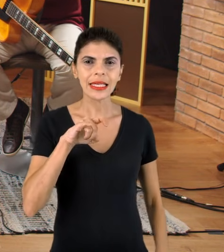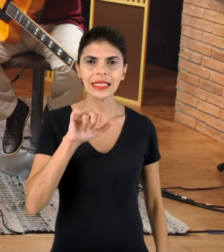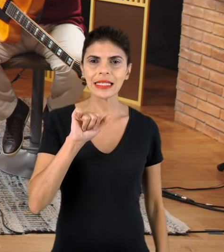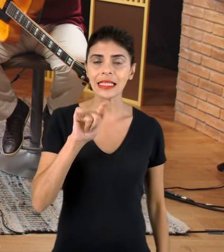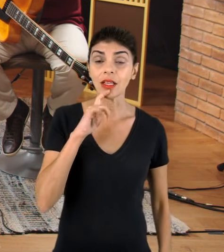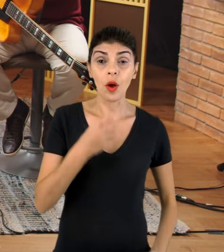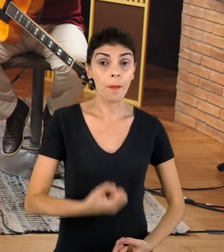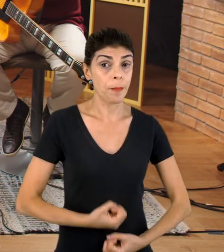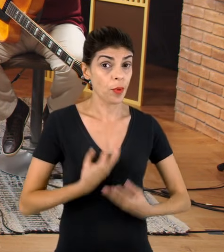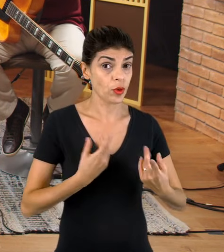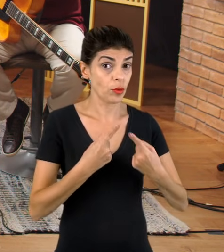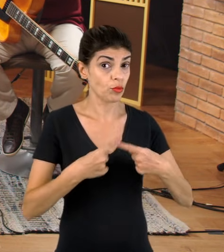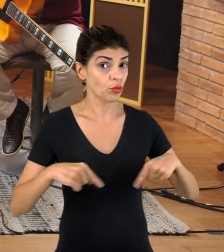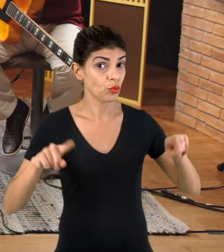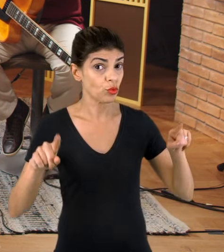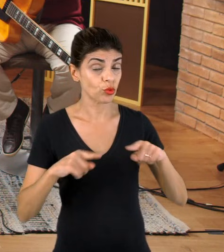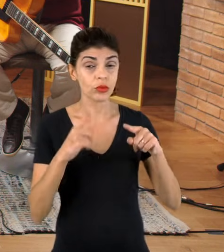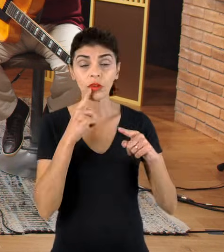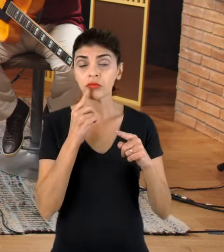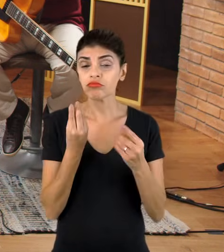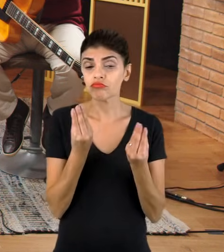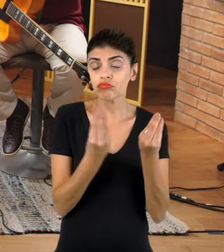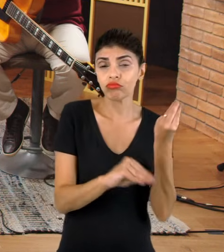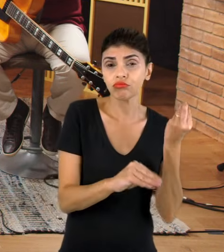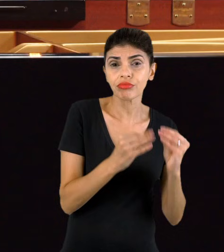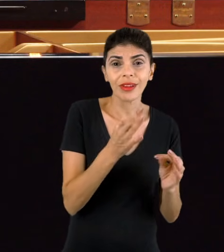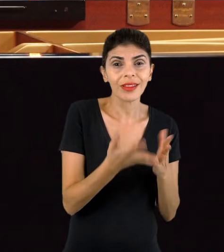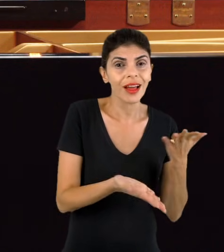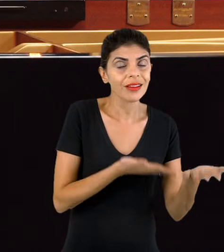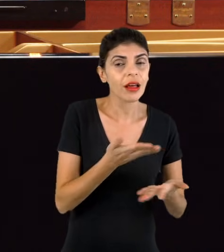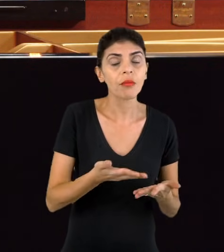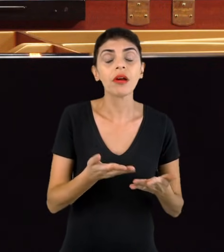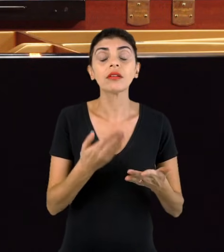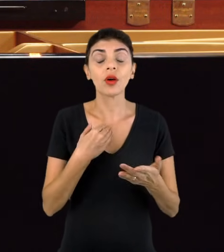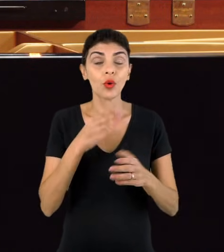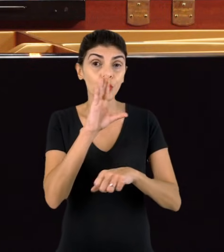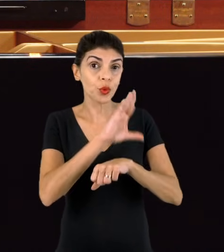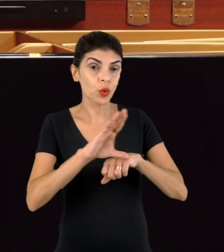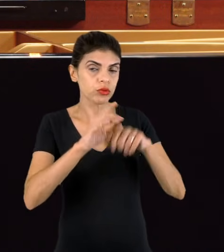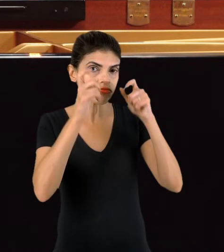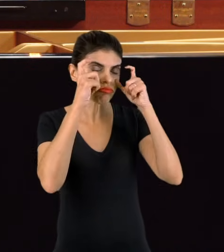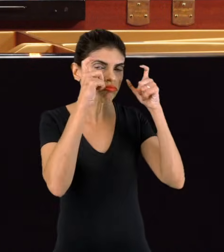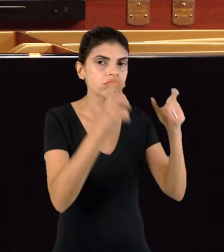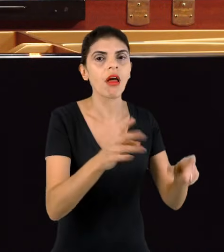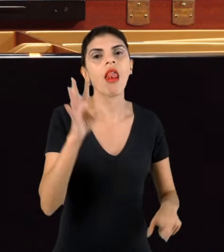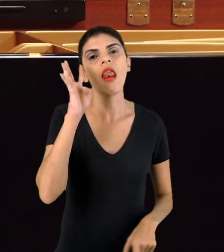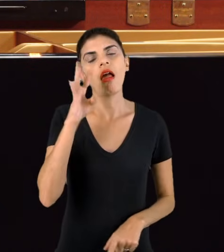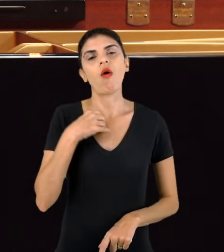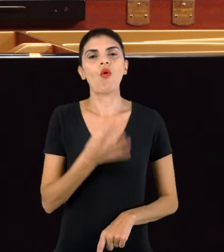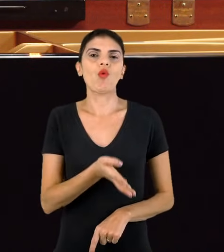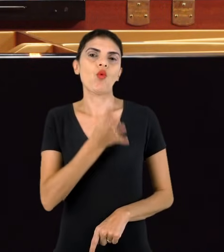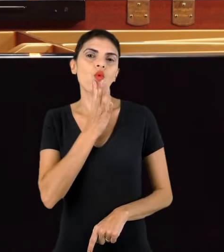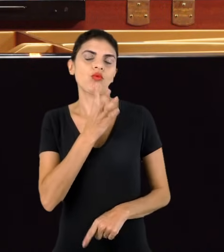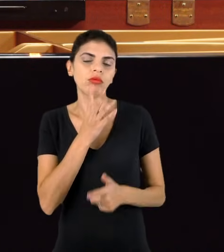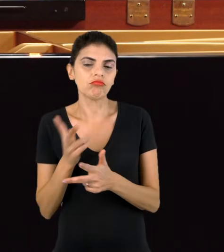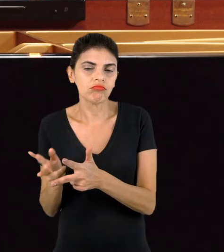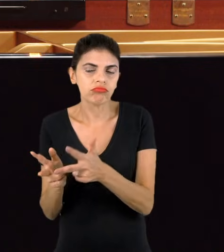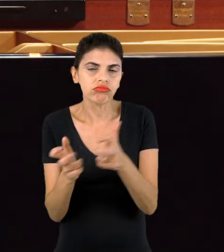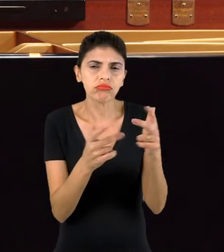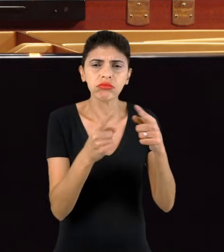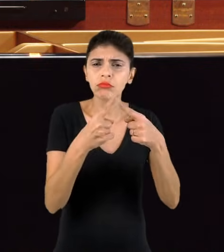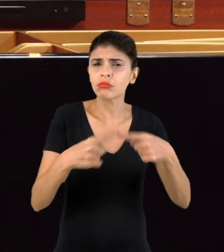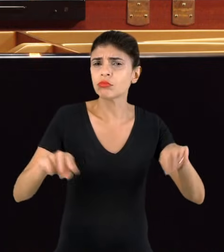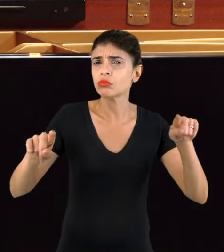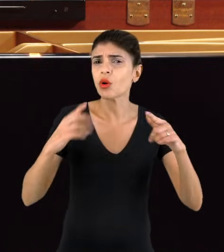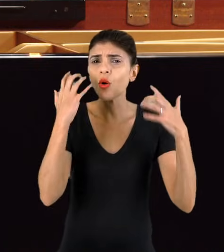masterização, produção musical, acústica, tratamento acústico. Então aquele curso me atraiu mais e foi bem legal porque eu conheci